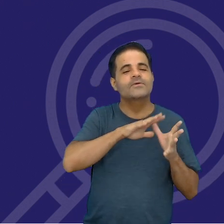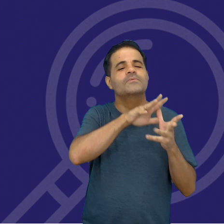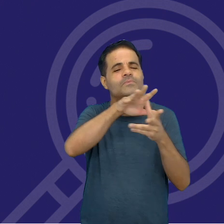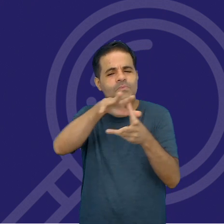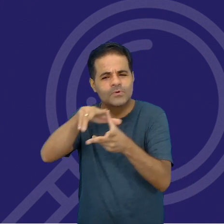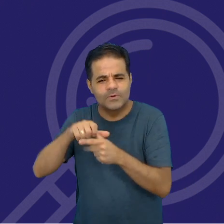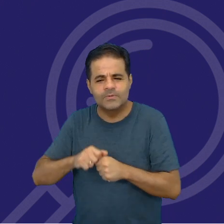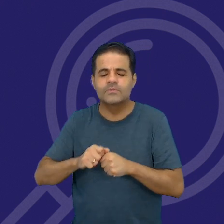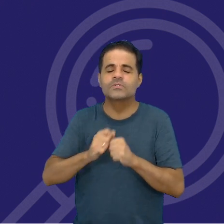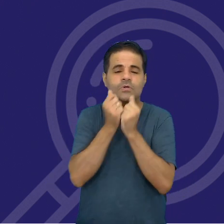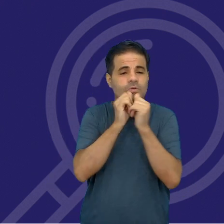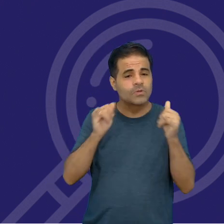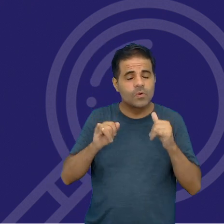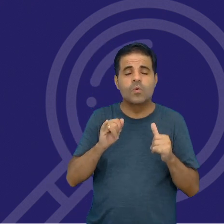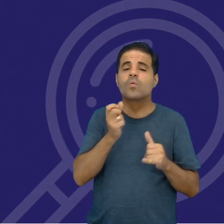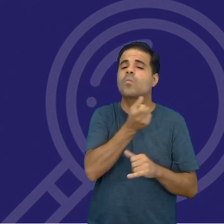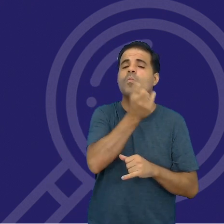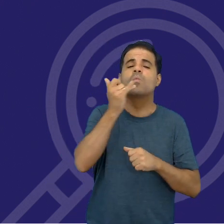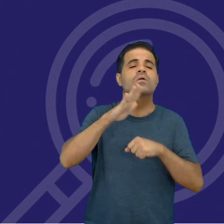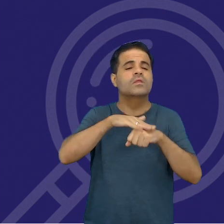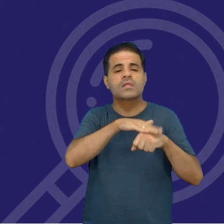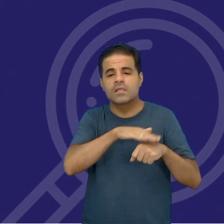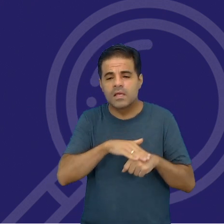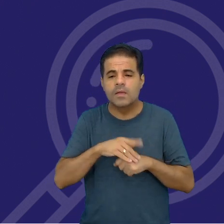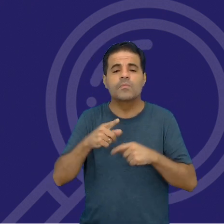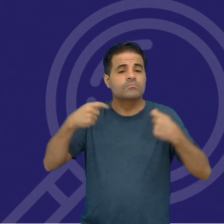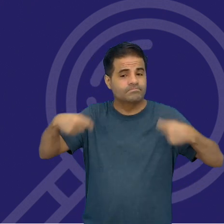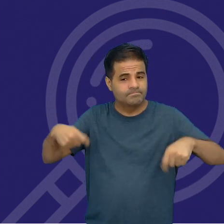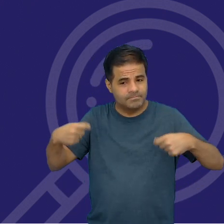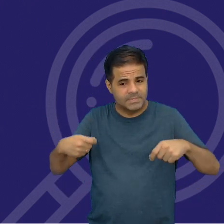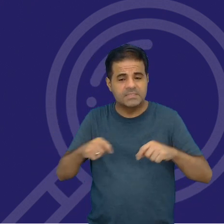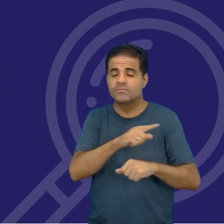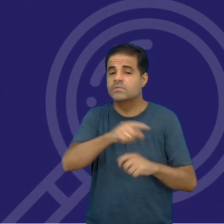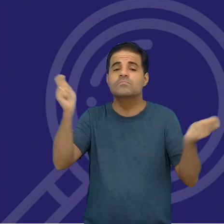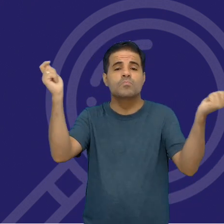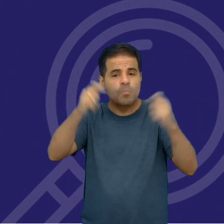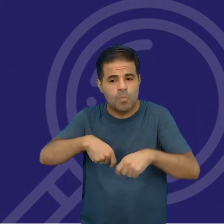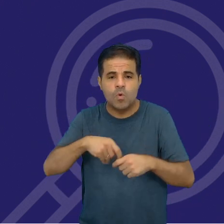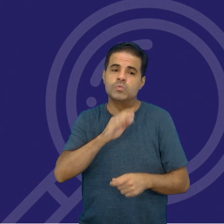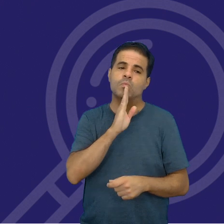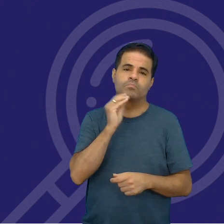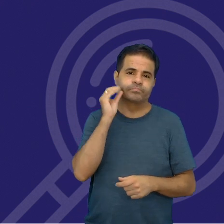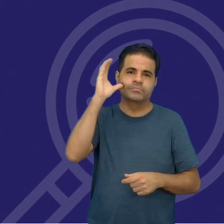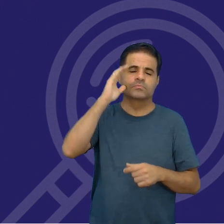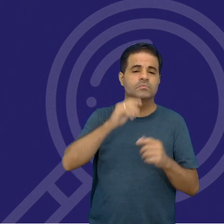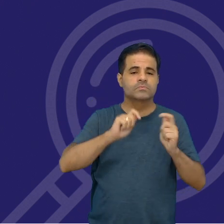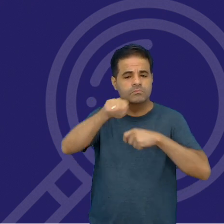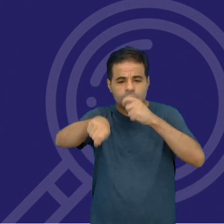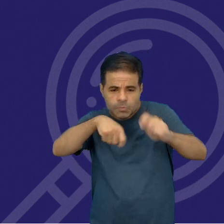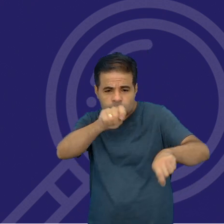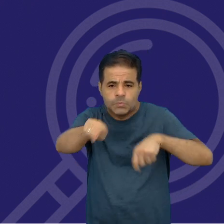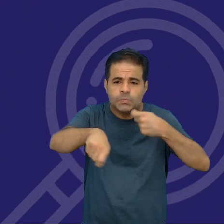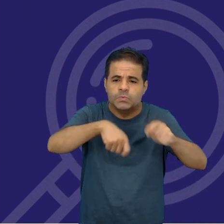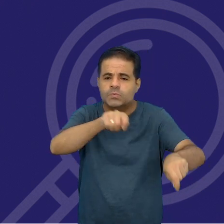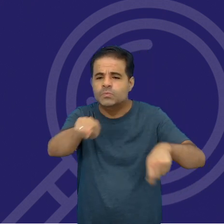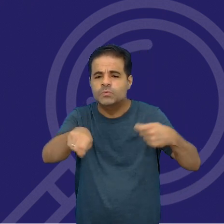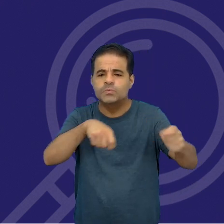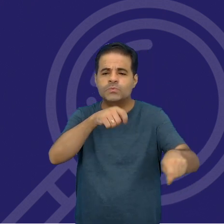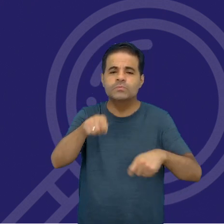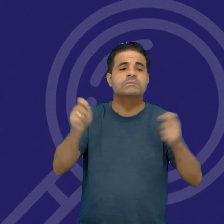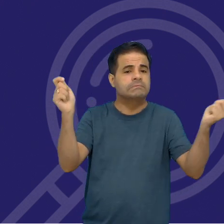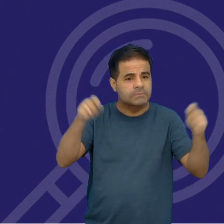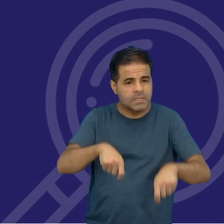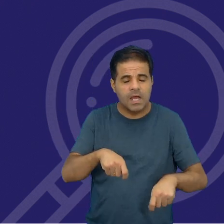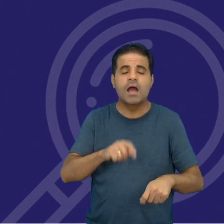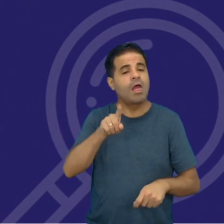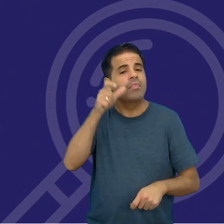do simulador, quanto tempo for necessário para que você se familiarize com os comandos ali. E isso